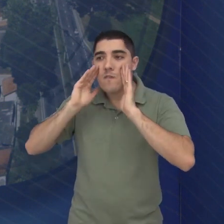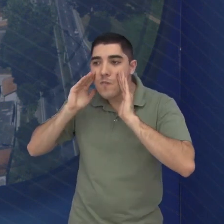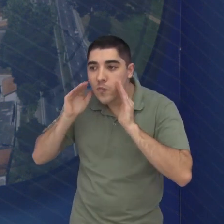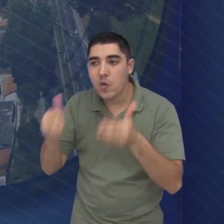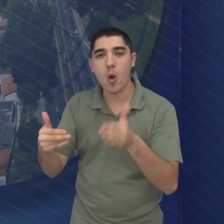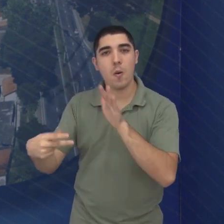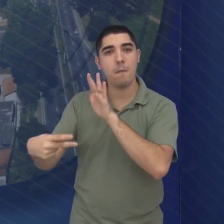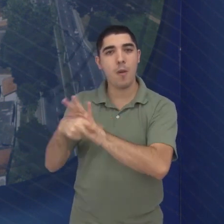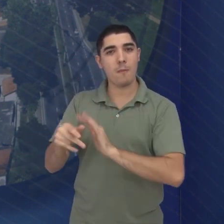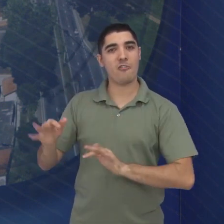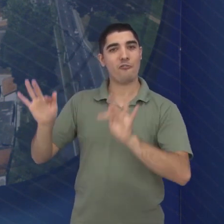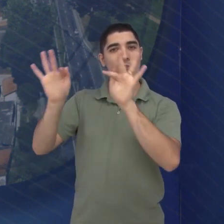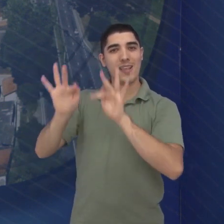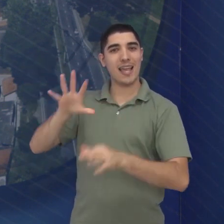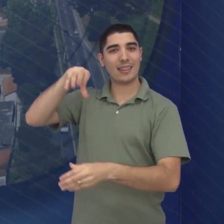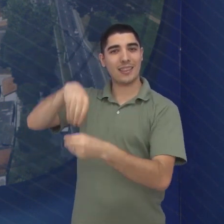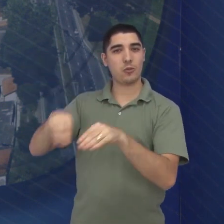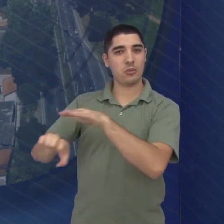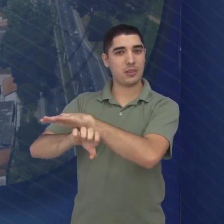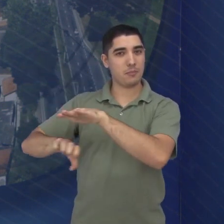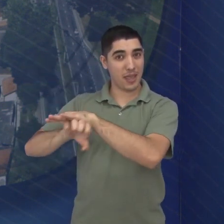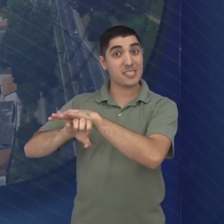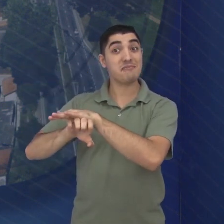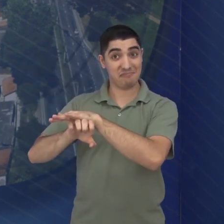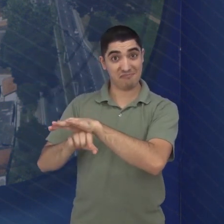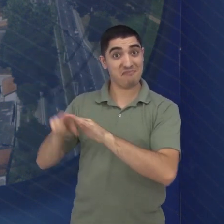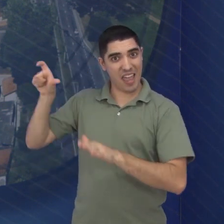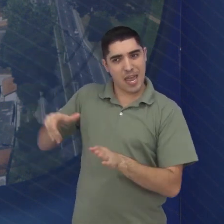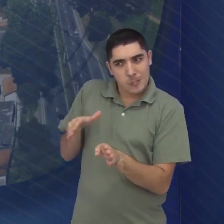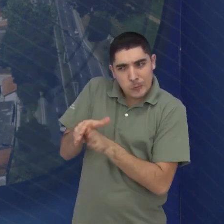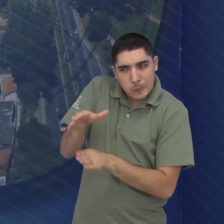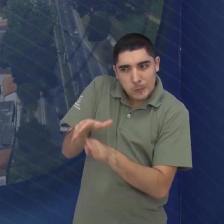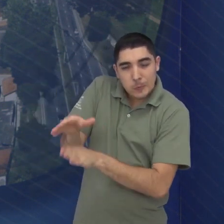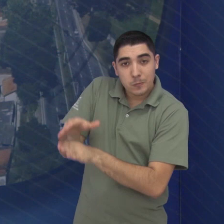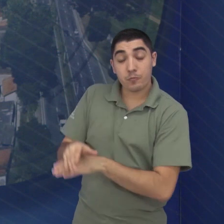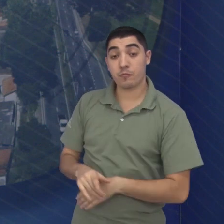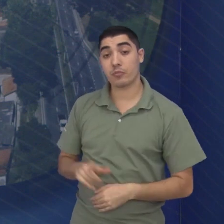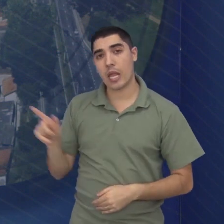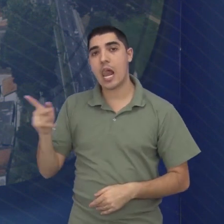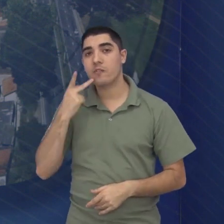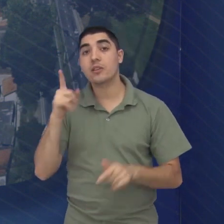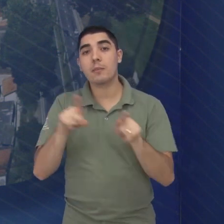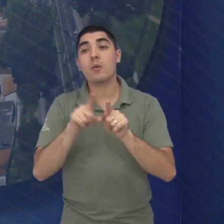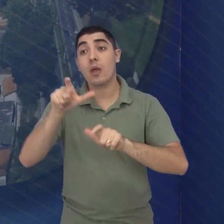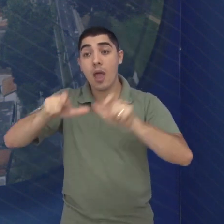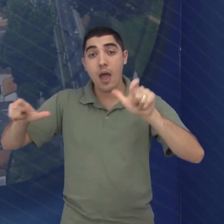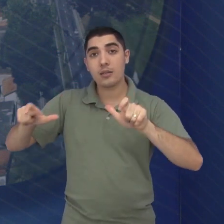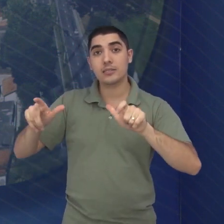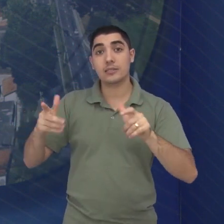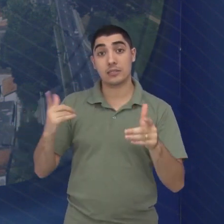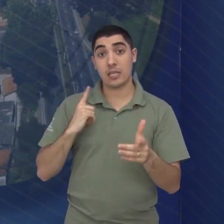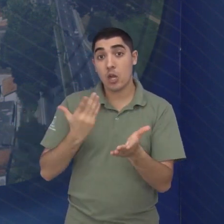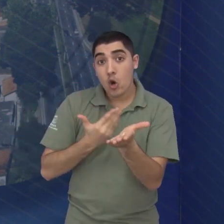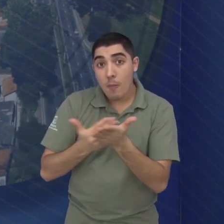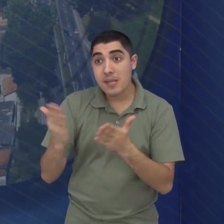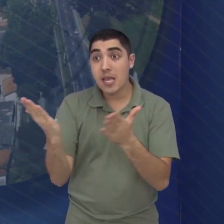sobre este assunto. A jornada de 4 dias na semana, ela inclusive já está em período de testes em outros países,